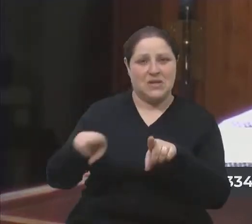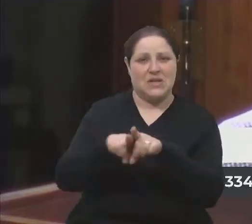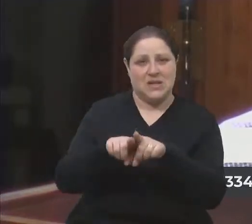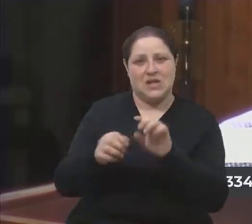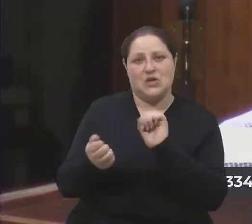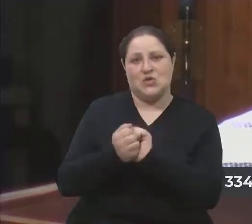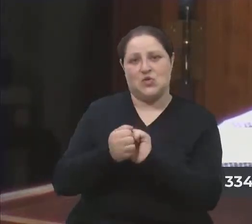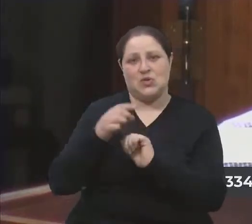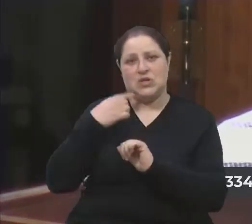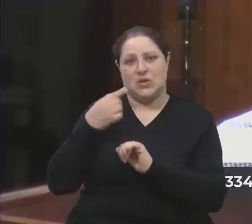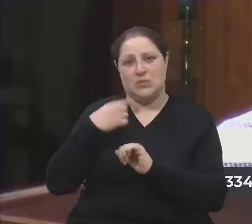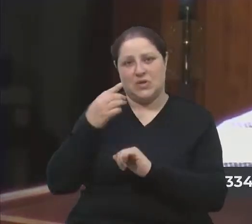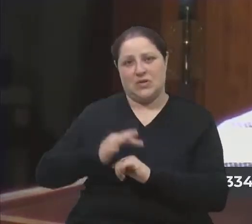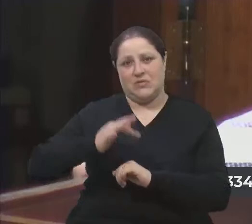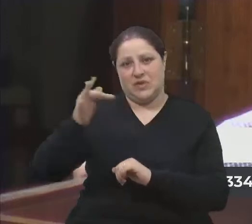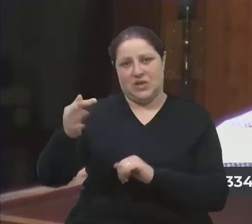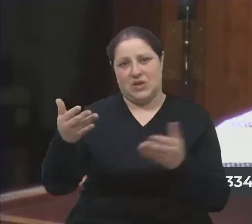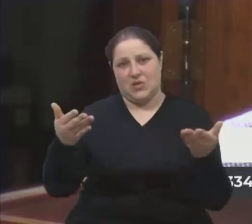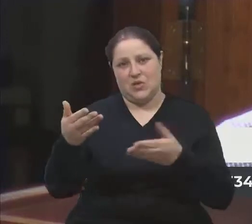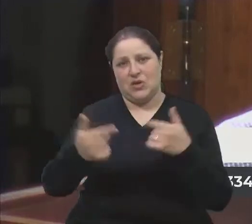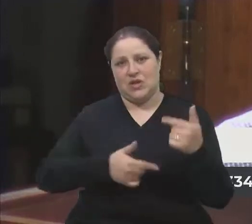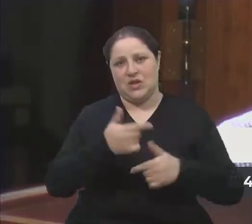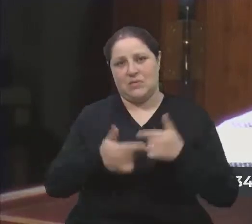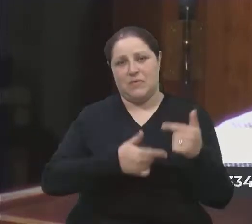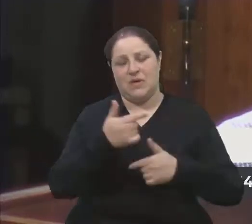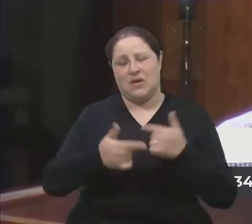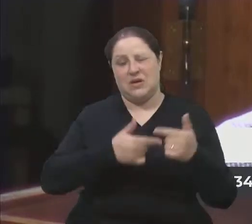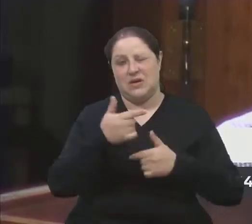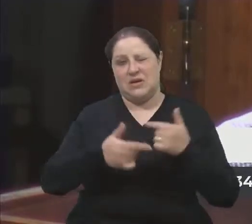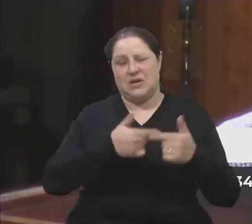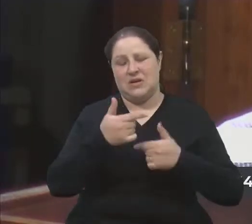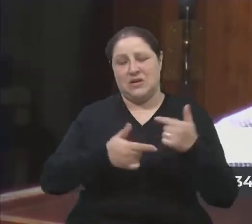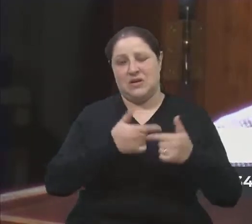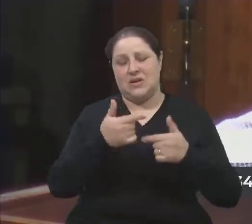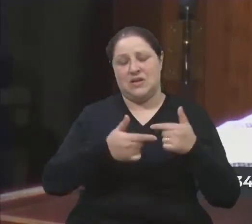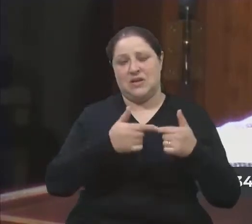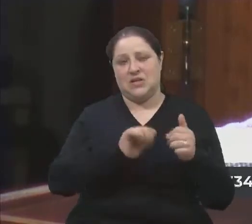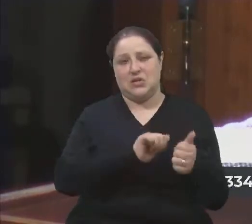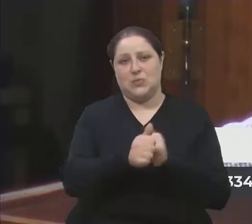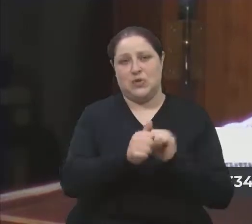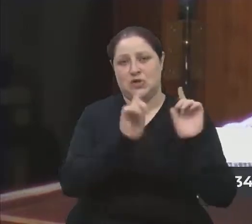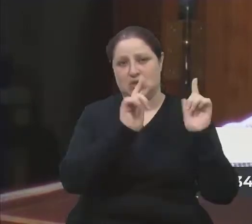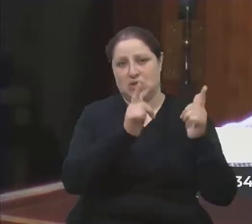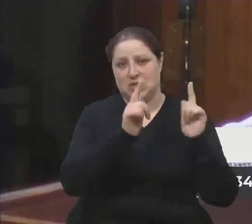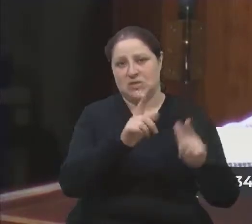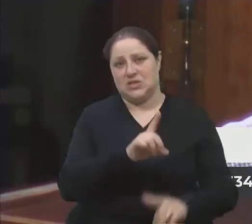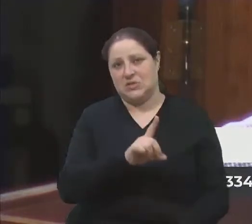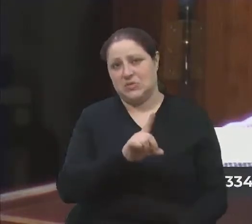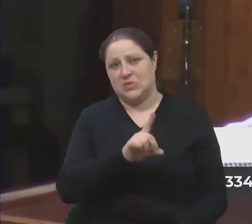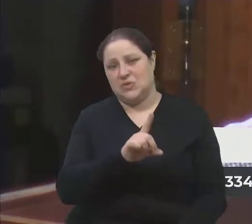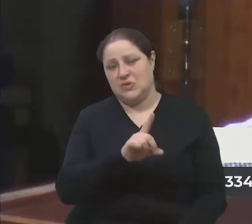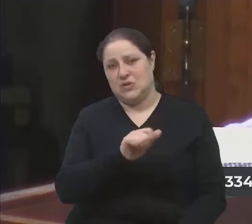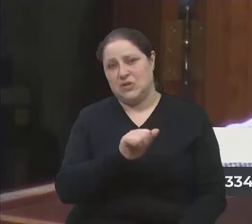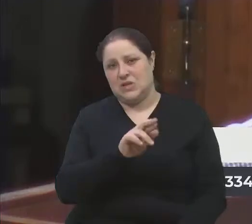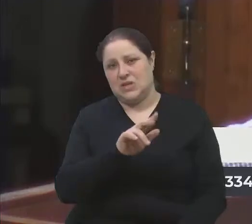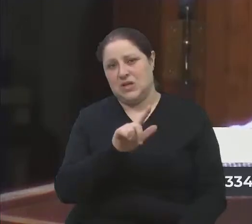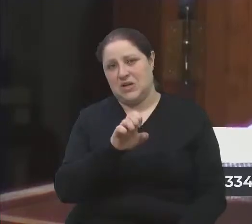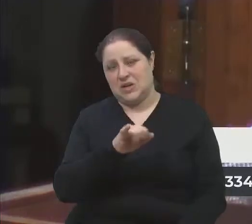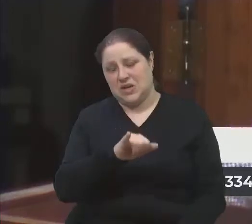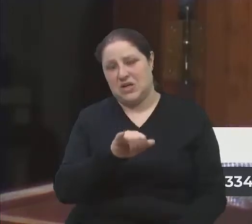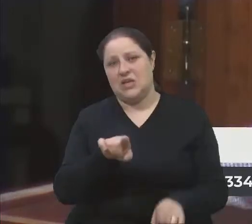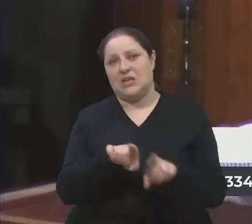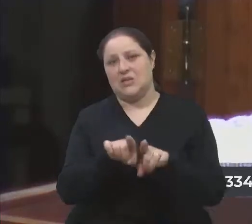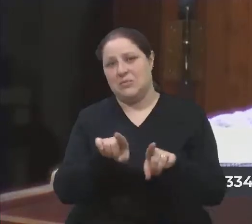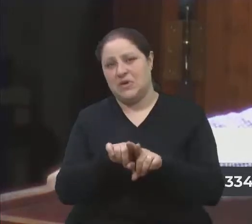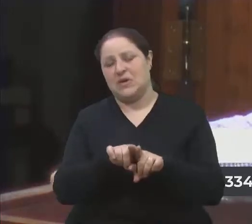que agora ocupa a pasta de secretário de Esporte e Lazer, Darley de Deus, juntamente com o nosso grande Dimas, que